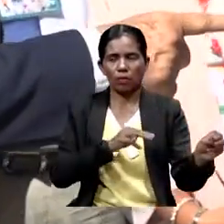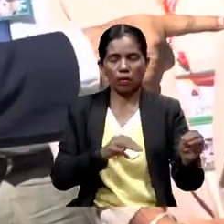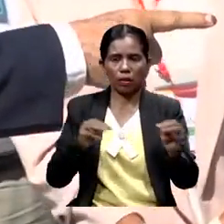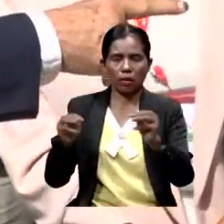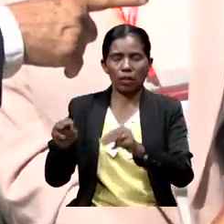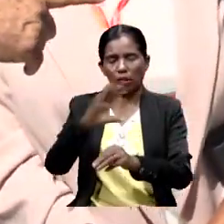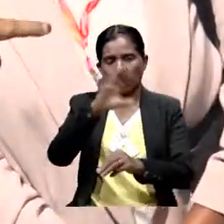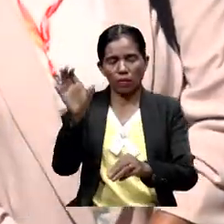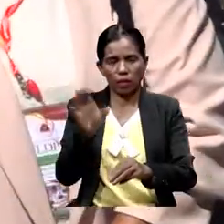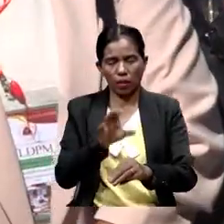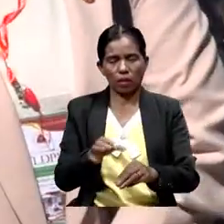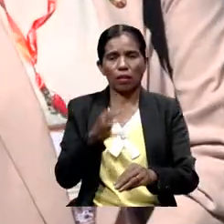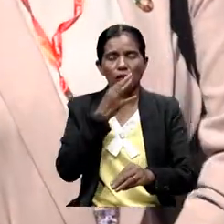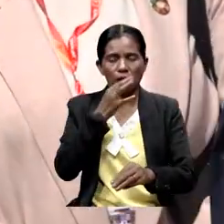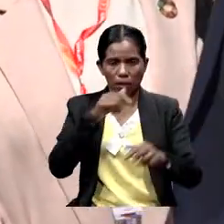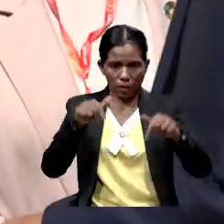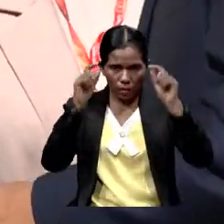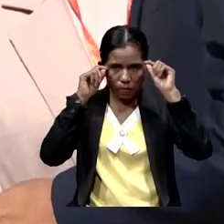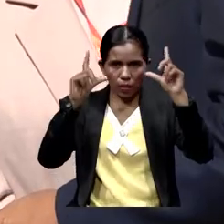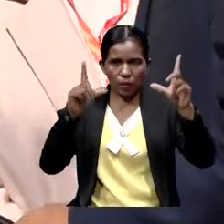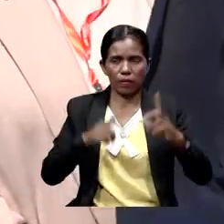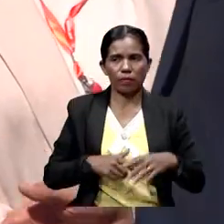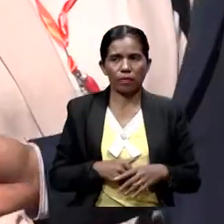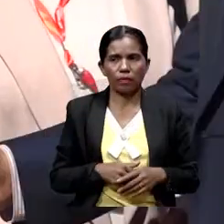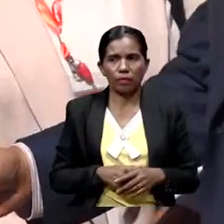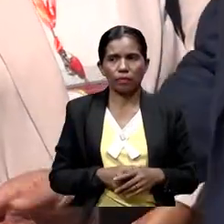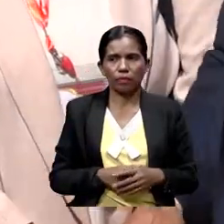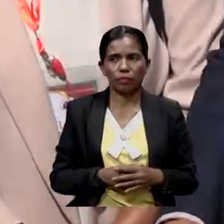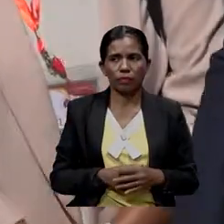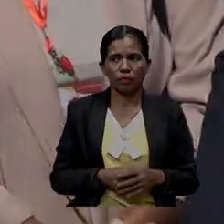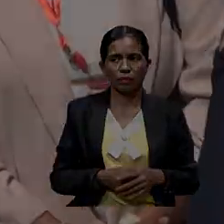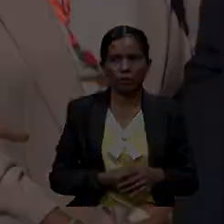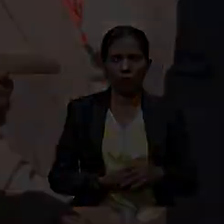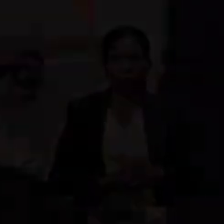climática, no nutrição e Timor-Leste. Aderito Ximenes, Agostinho da Costa, GMN.